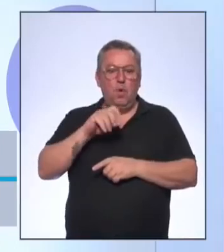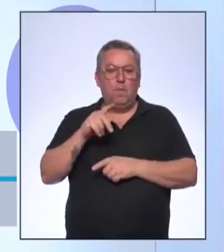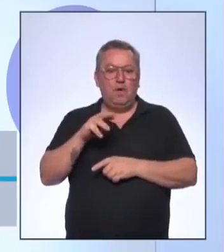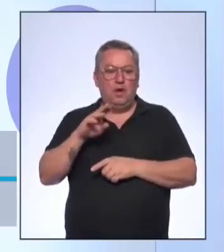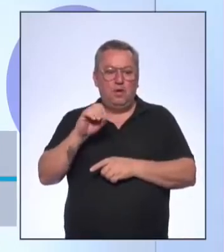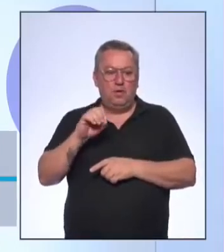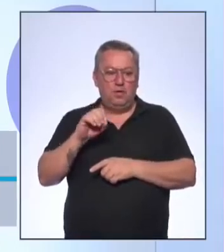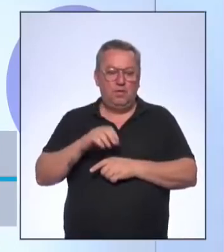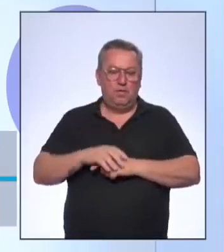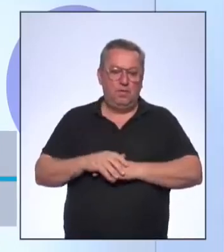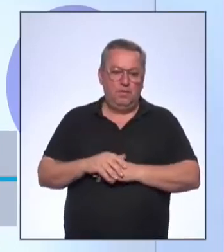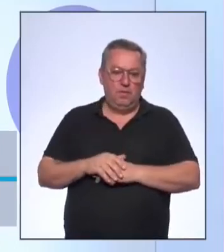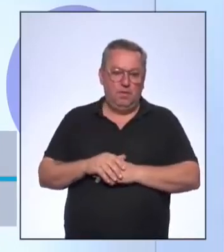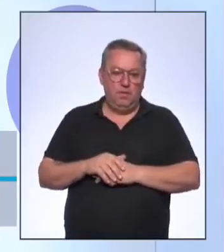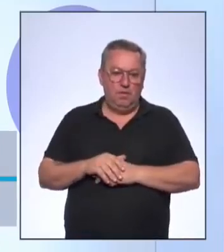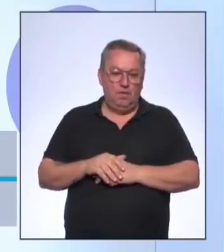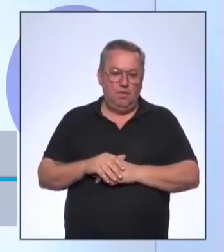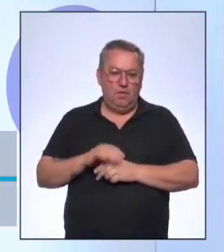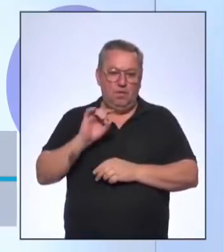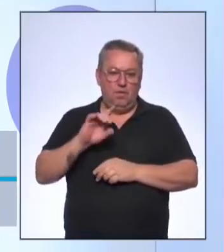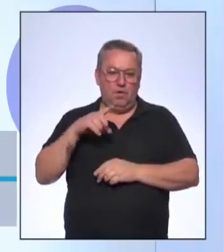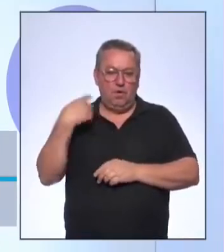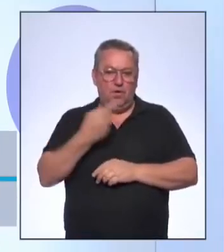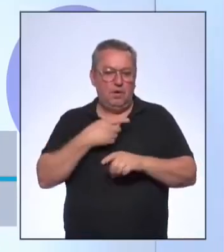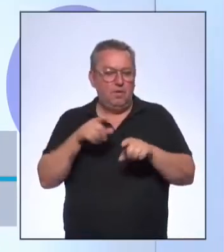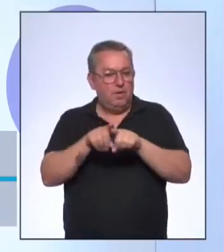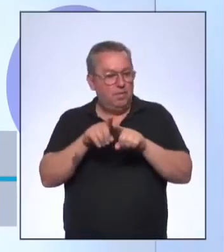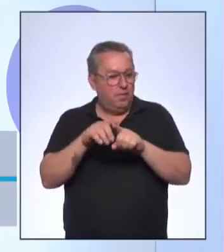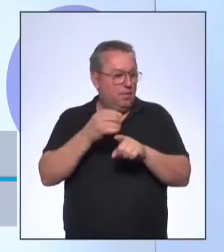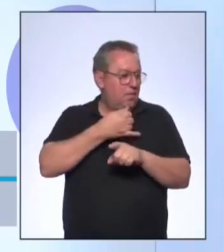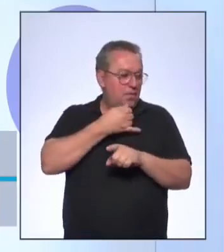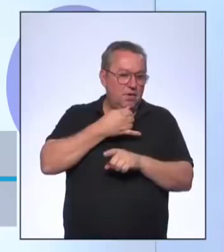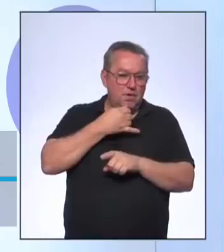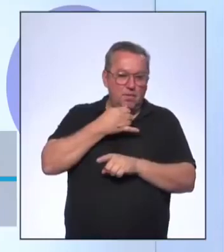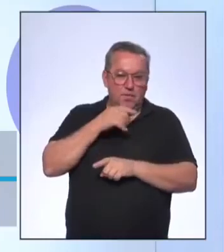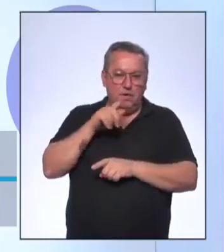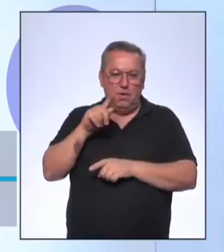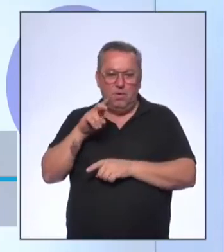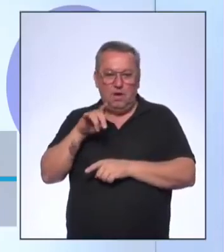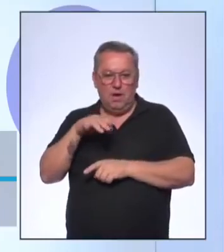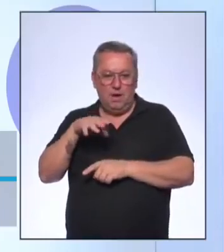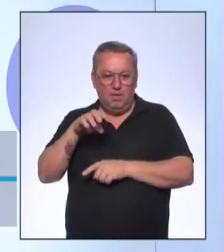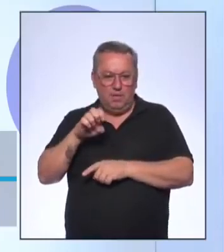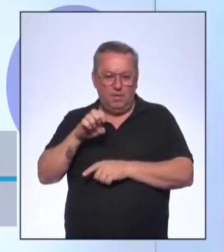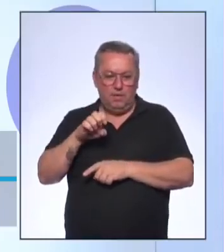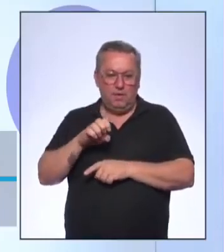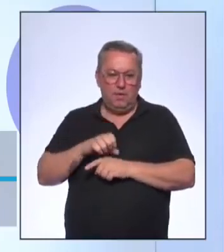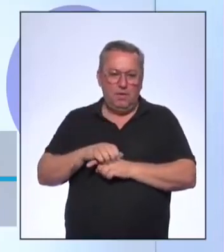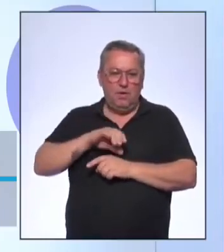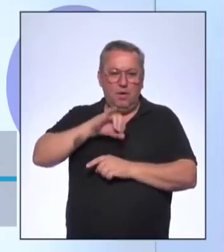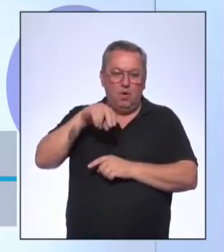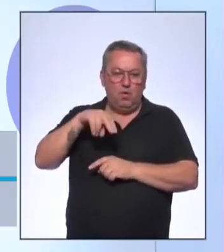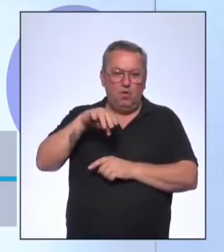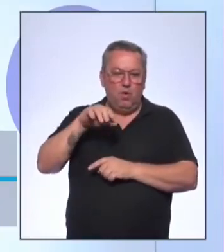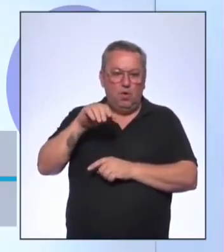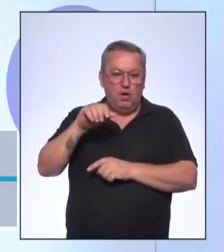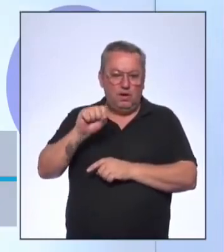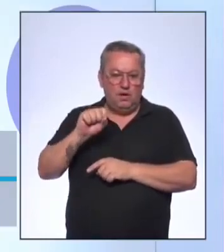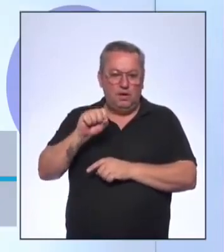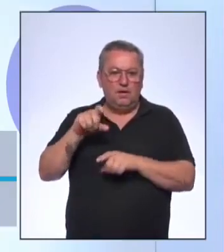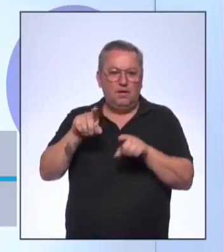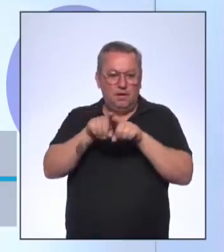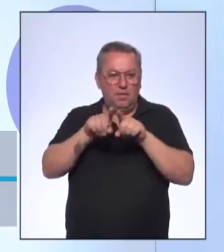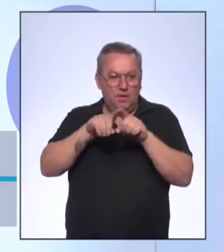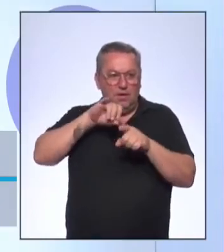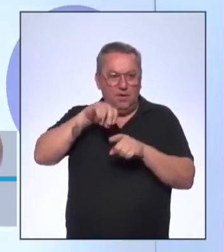22 sobre 24. Só que nós temos, por exemplo, o Guilherme, o Jonas, tem um Jonas aqui,